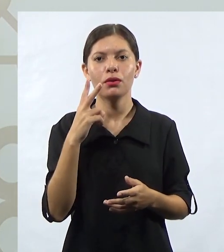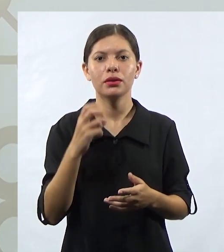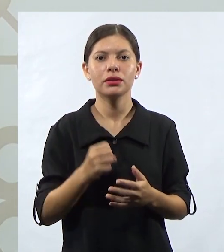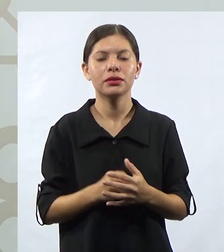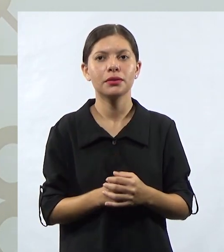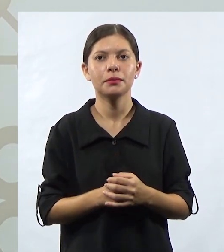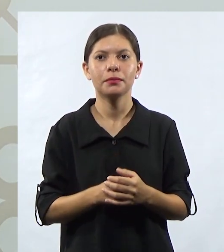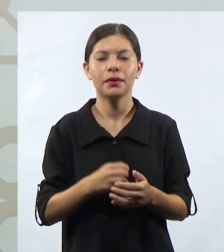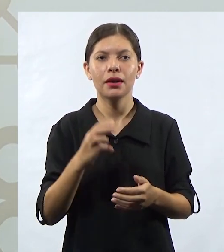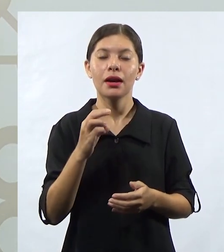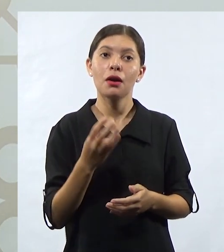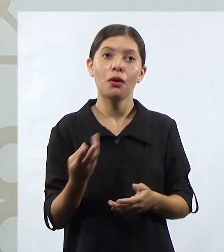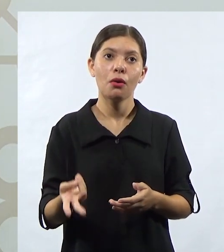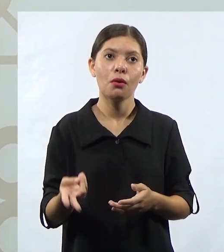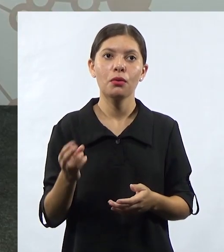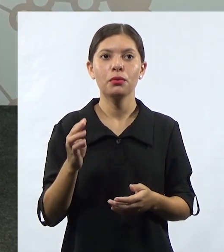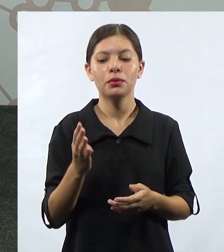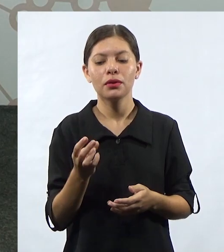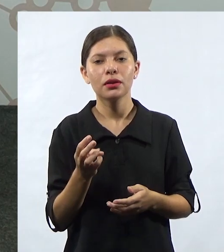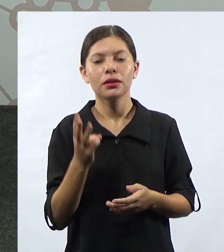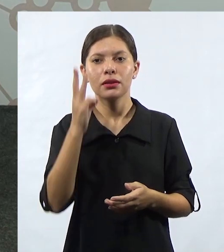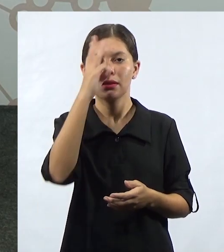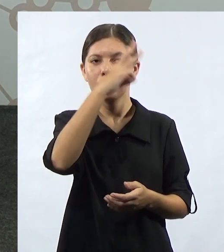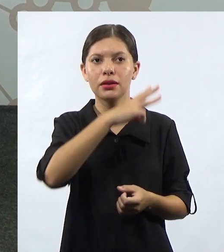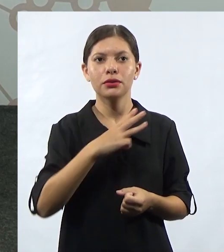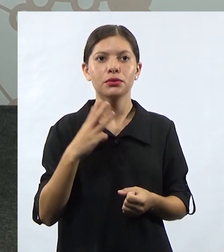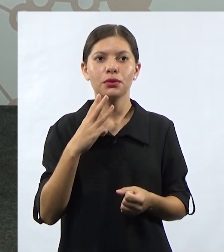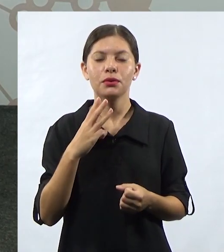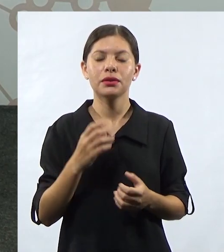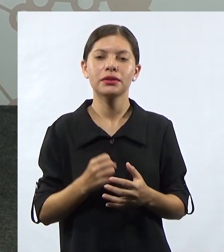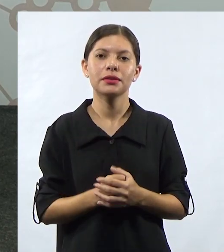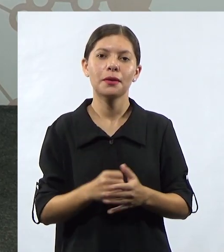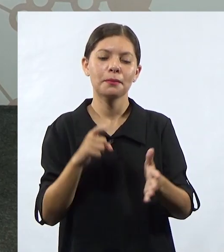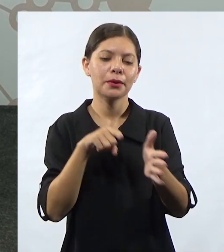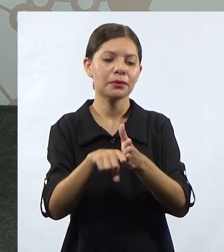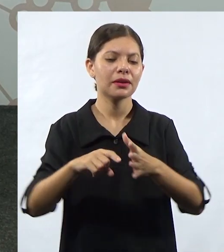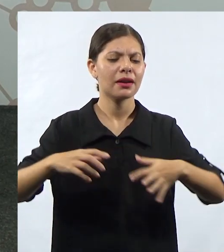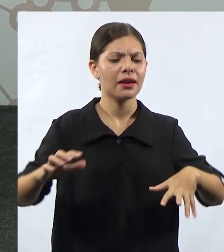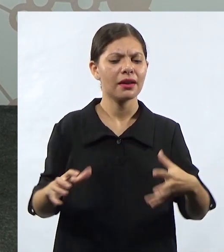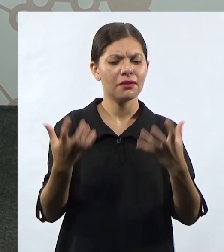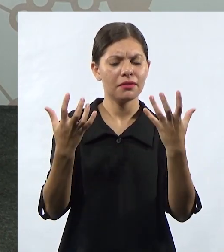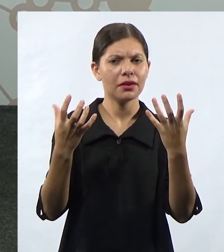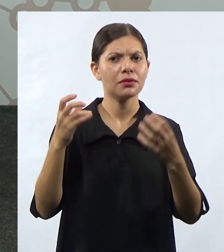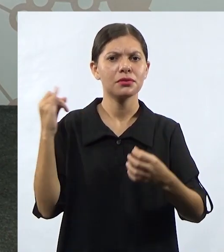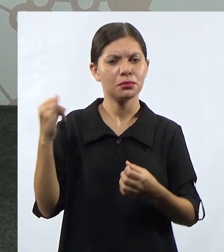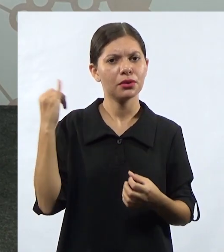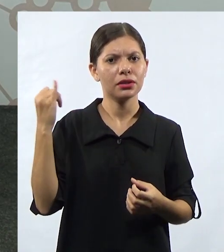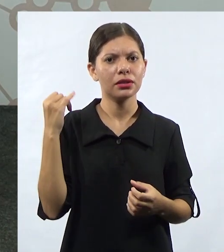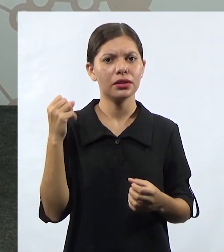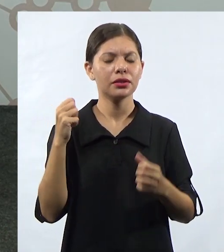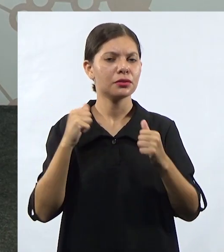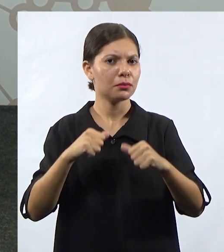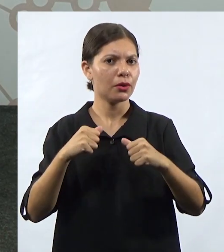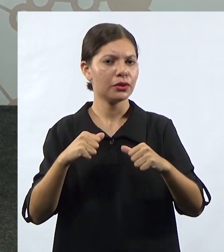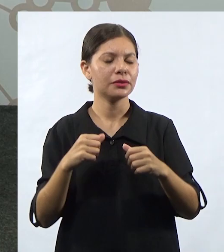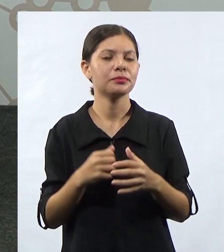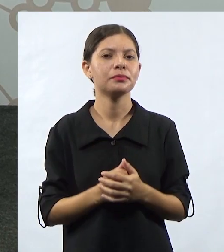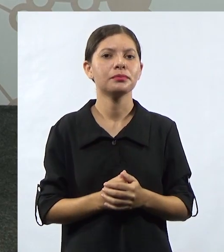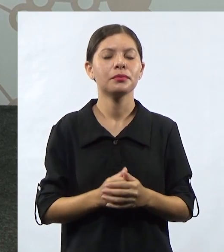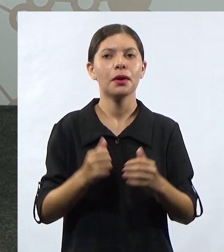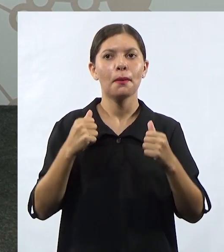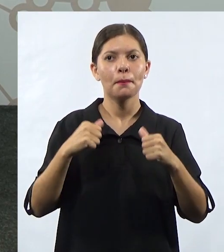né? Posso fazer por eventos também? Eventos importantes da manhã? Pode fazer por tarde. Eventos.